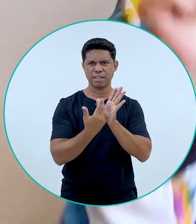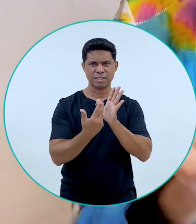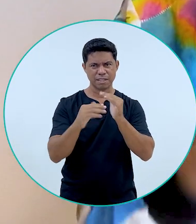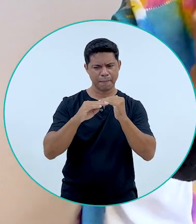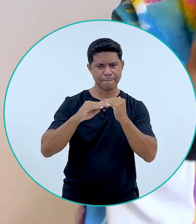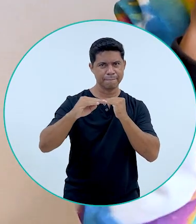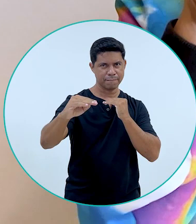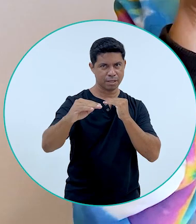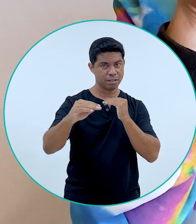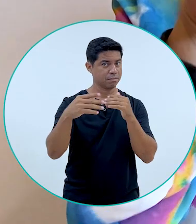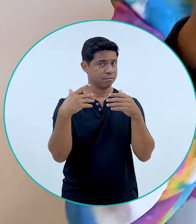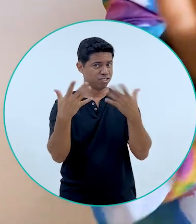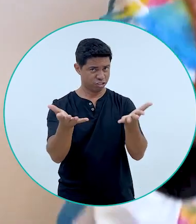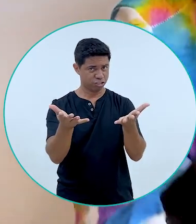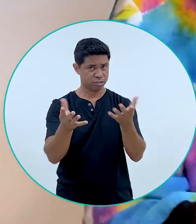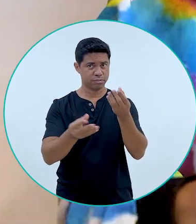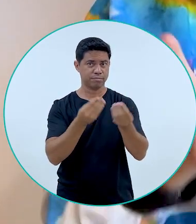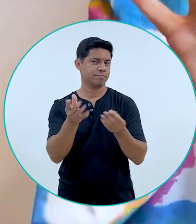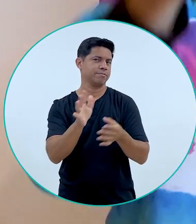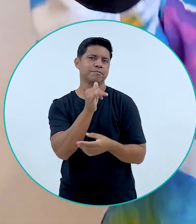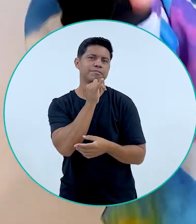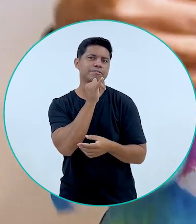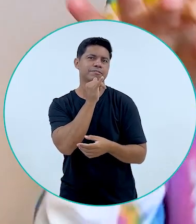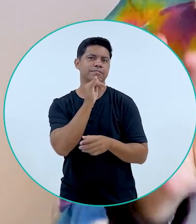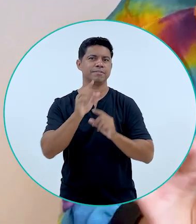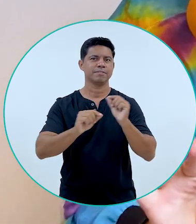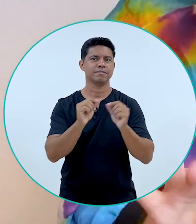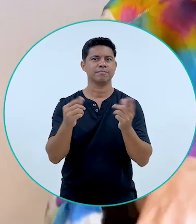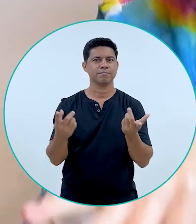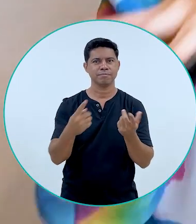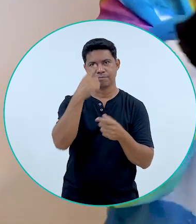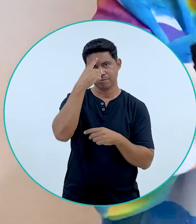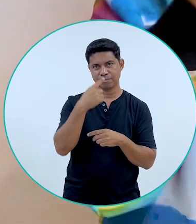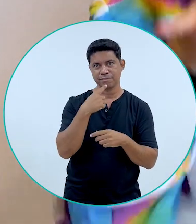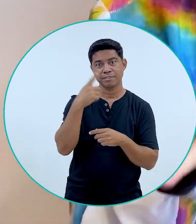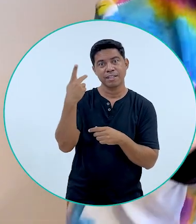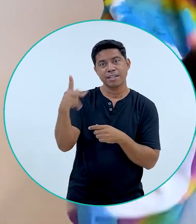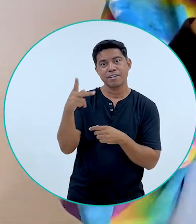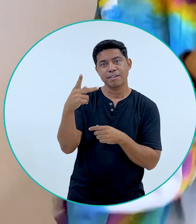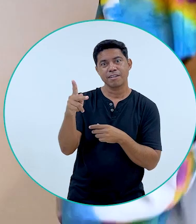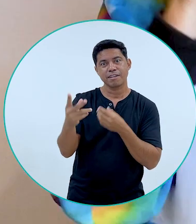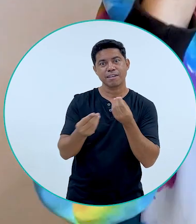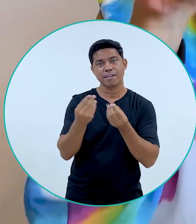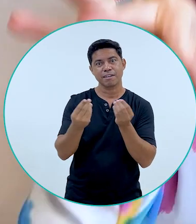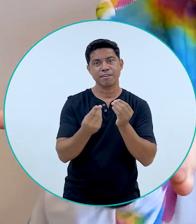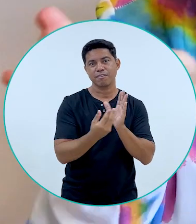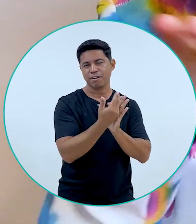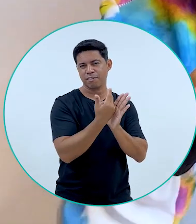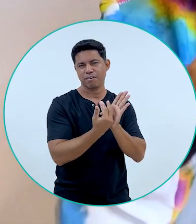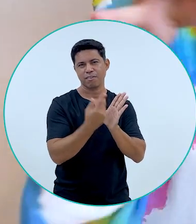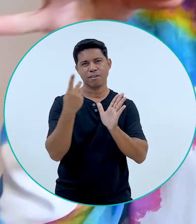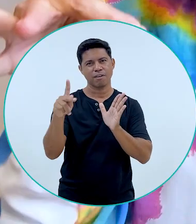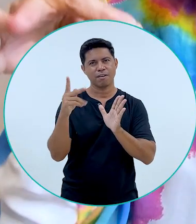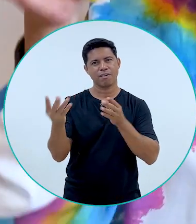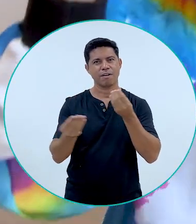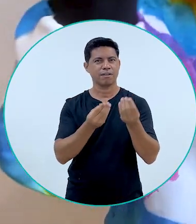Me responde outra coisa aqui. Eu quero que você me dê exemplos de figuras geométricas planas